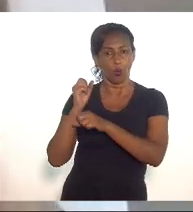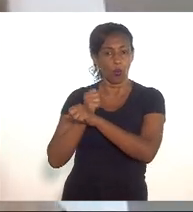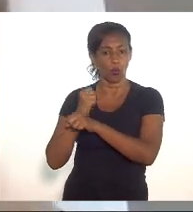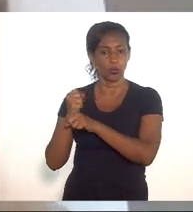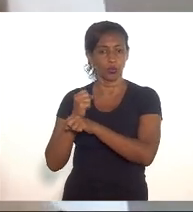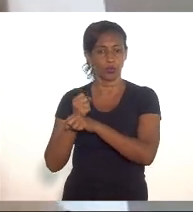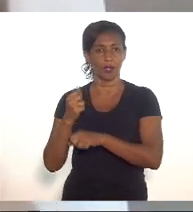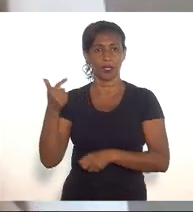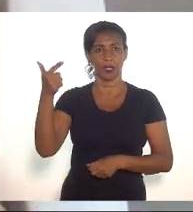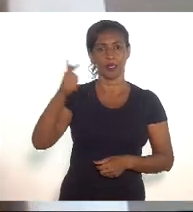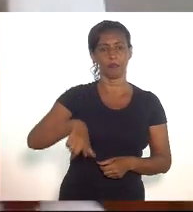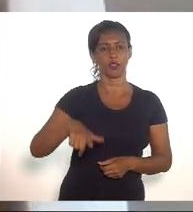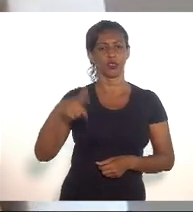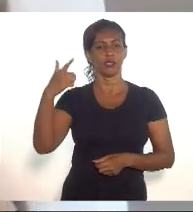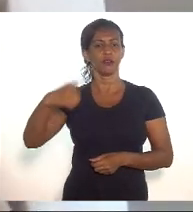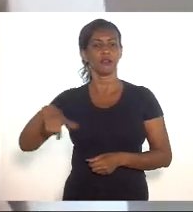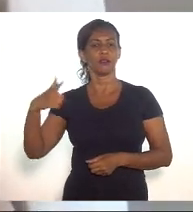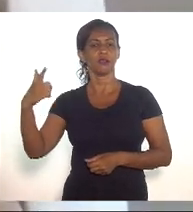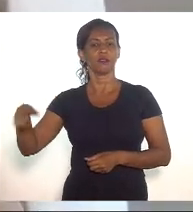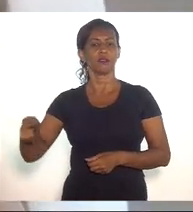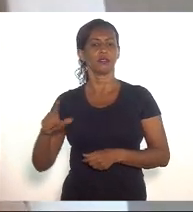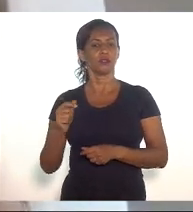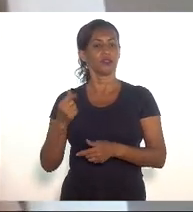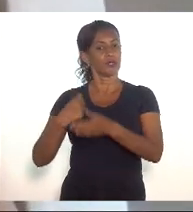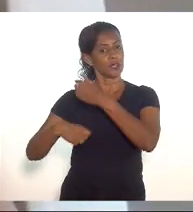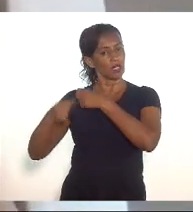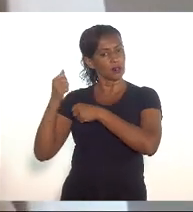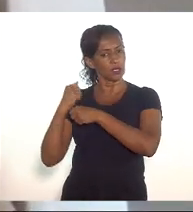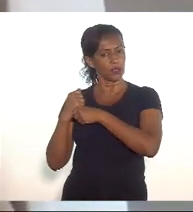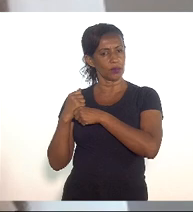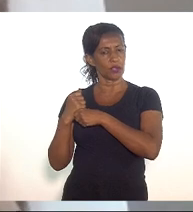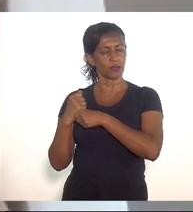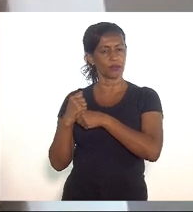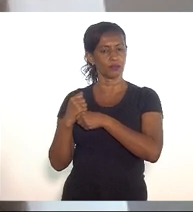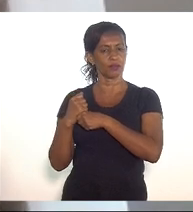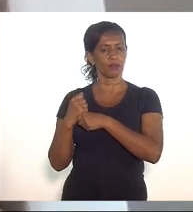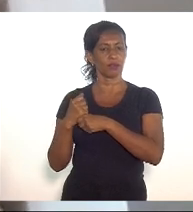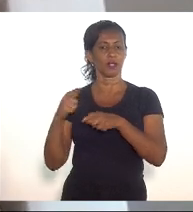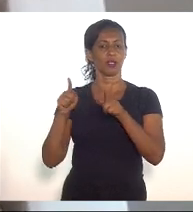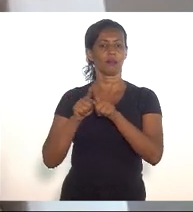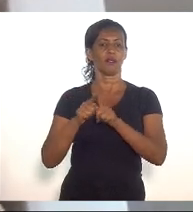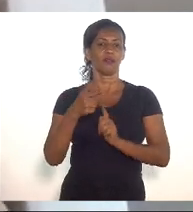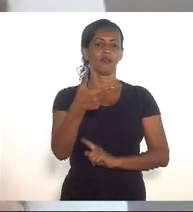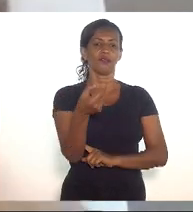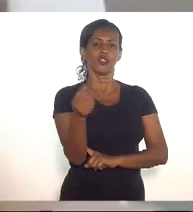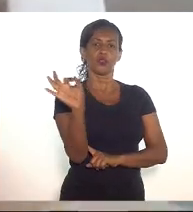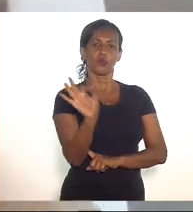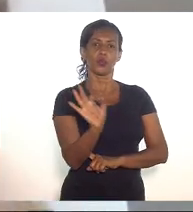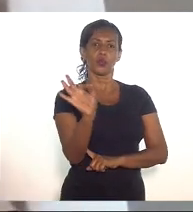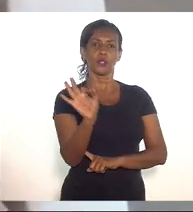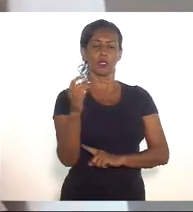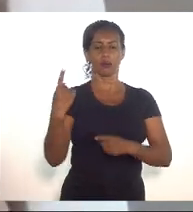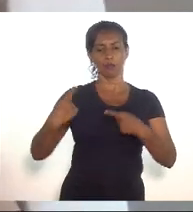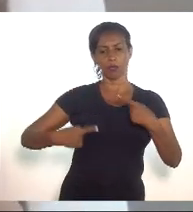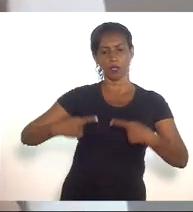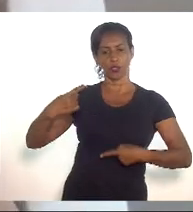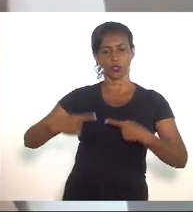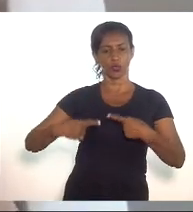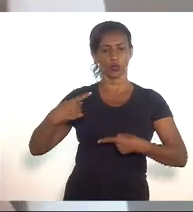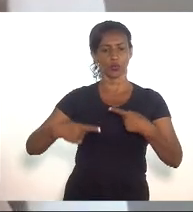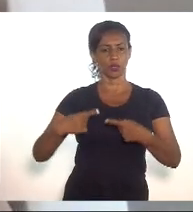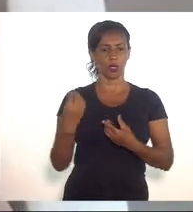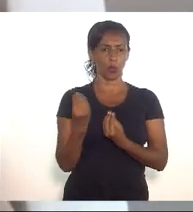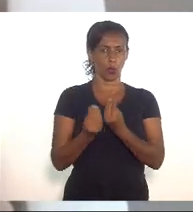a repetição daquilo que a gente fazia no anterior, colocava 20% e depois, na discussão